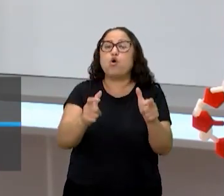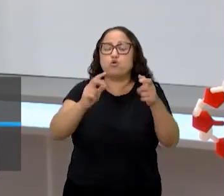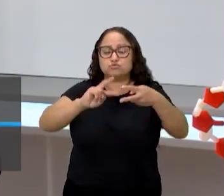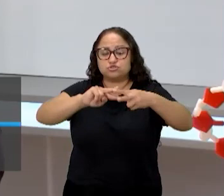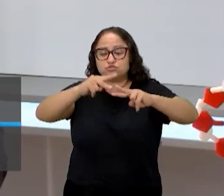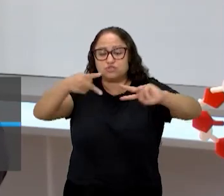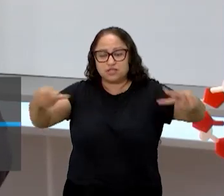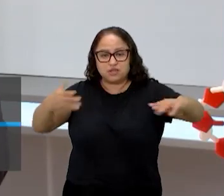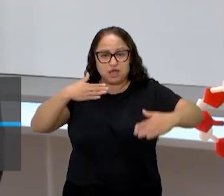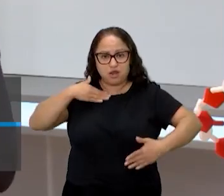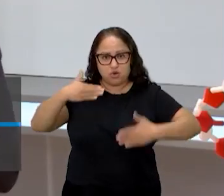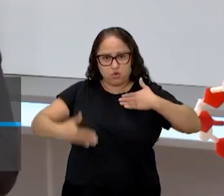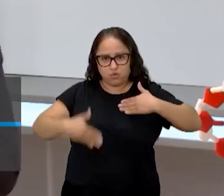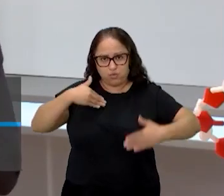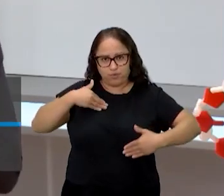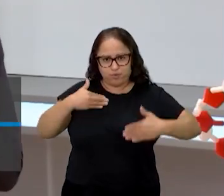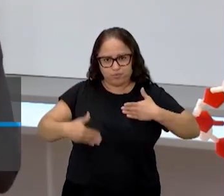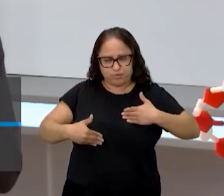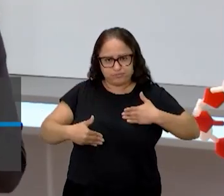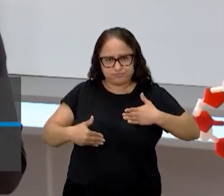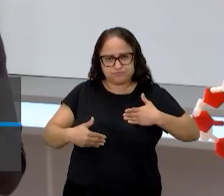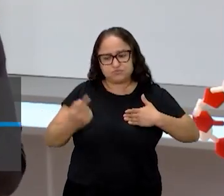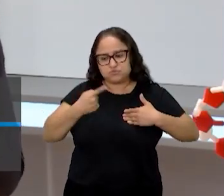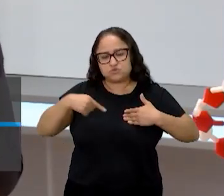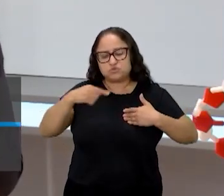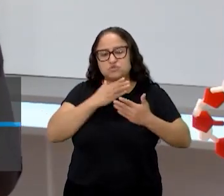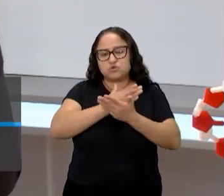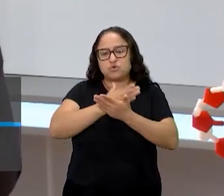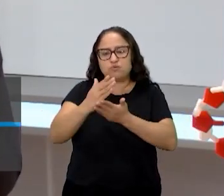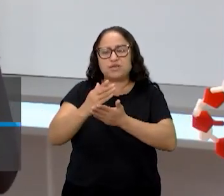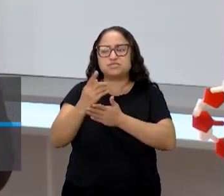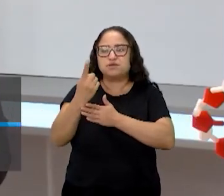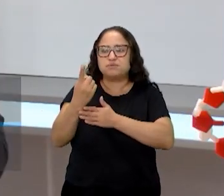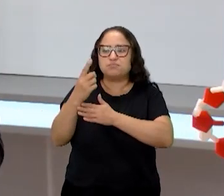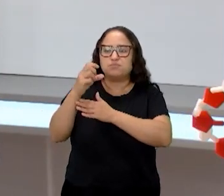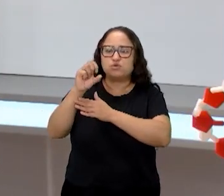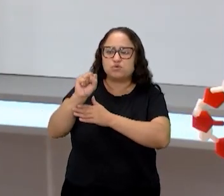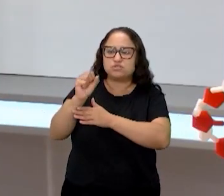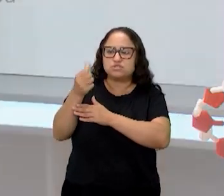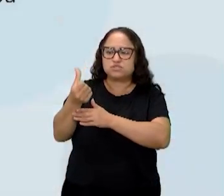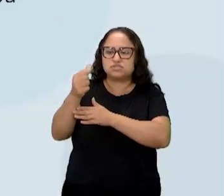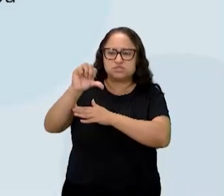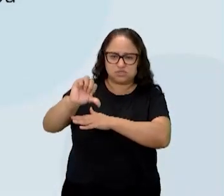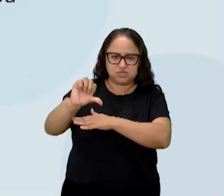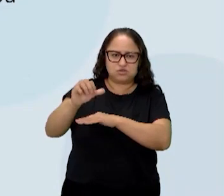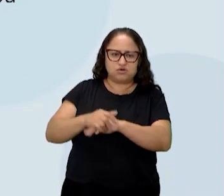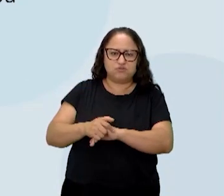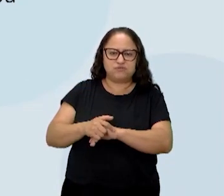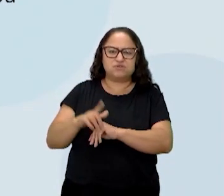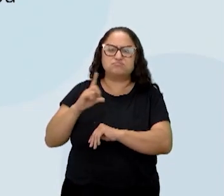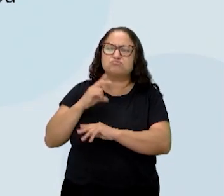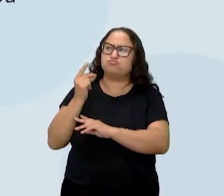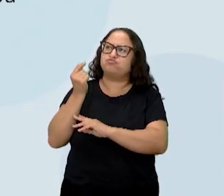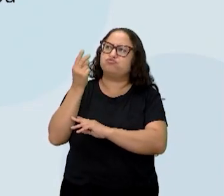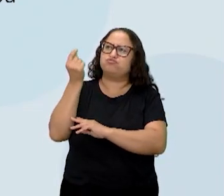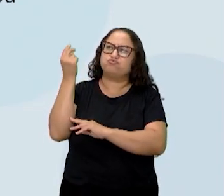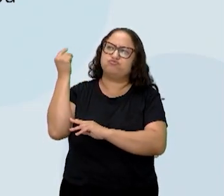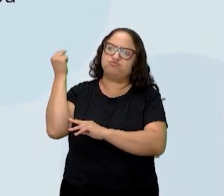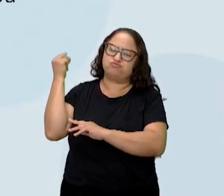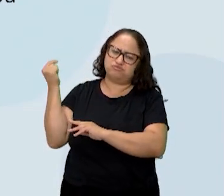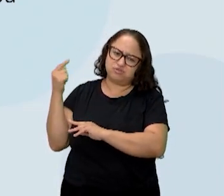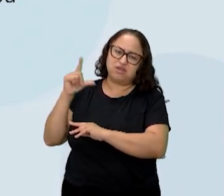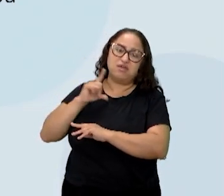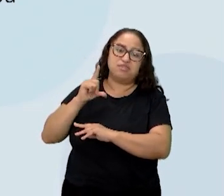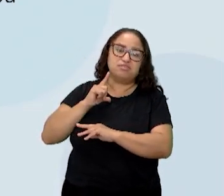nosso corpo. E entre eles, a gente começa lá em 1869. Então, olha só, faz muito tempo